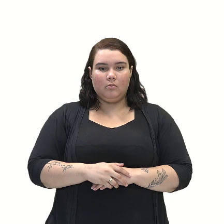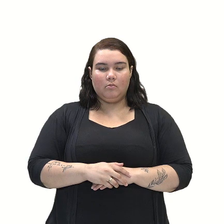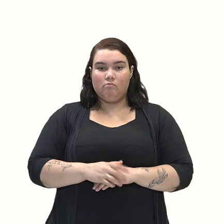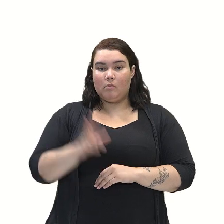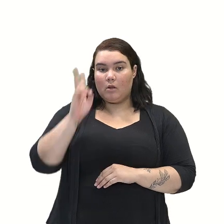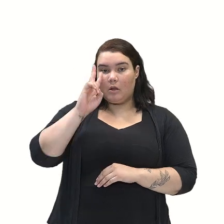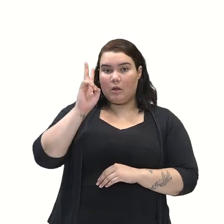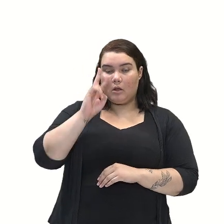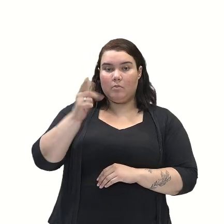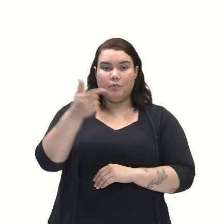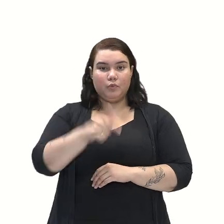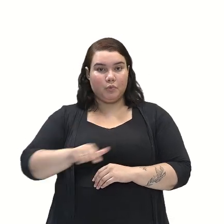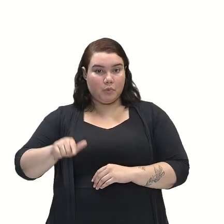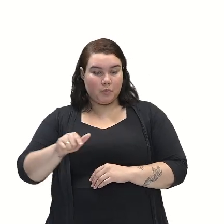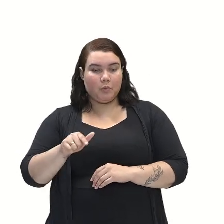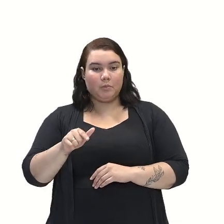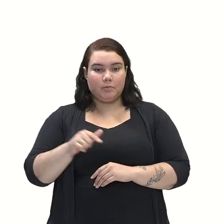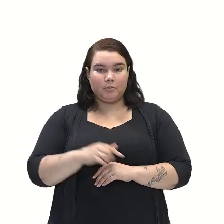ó,